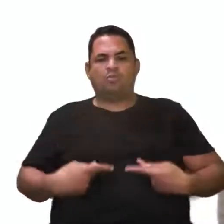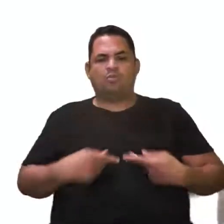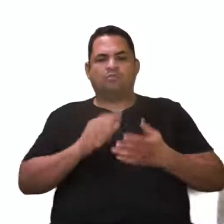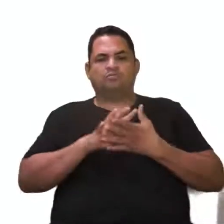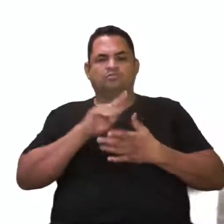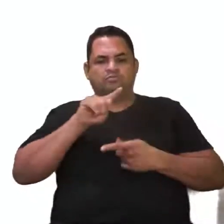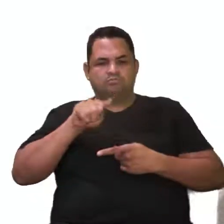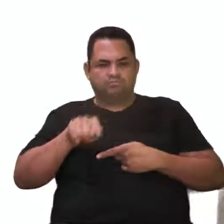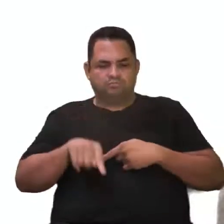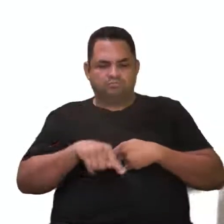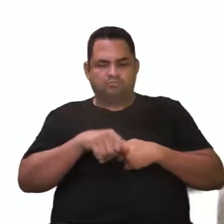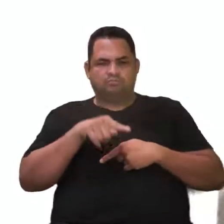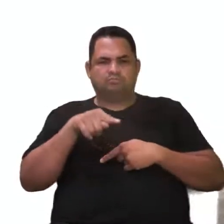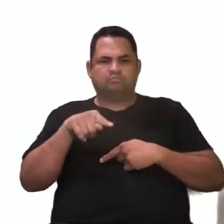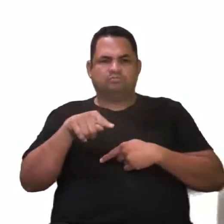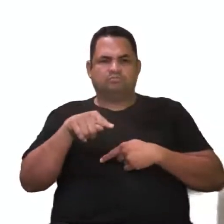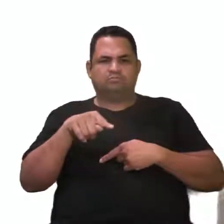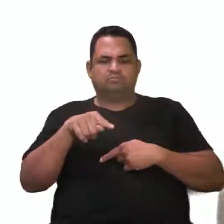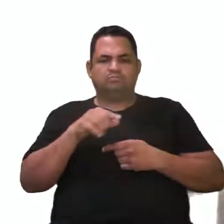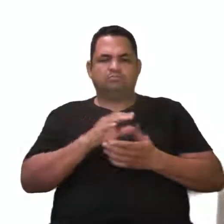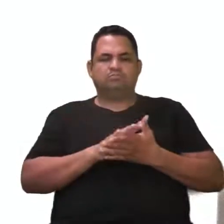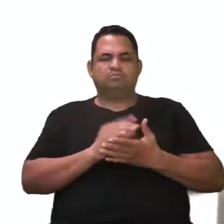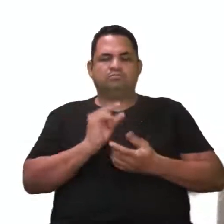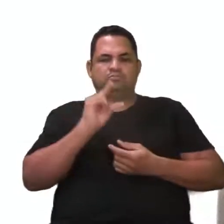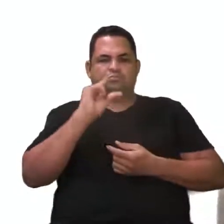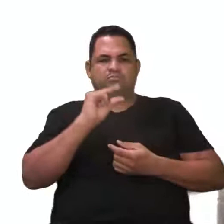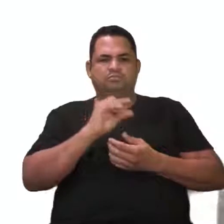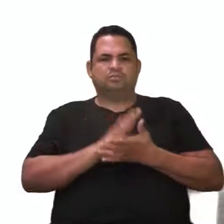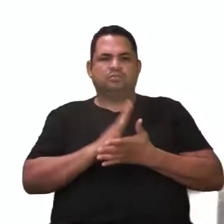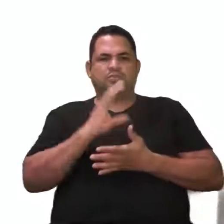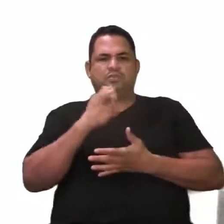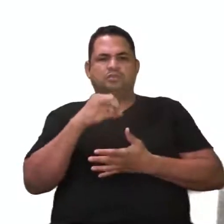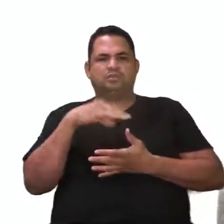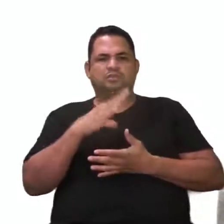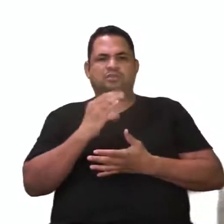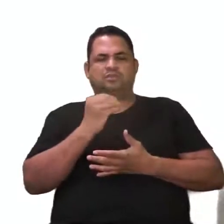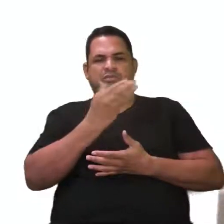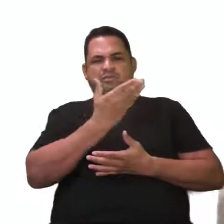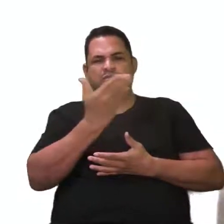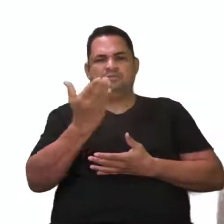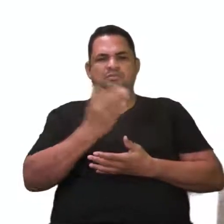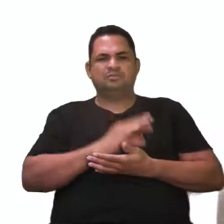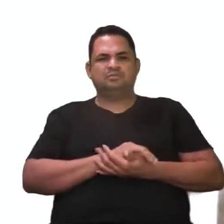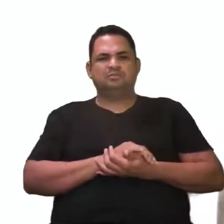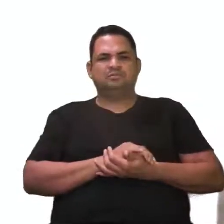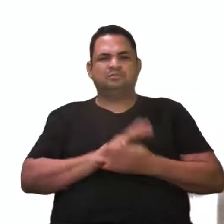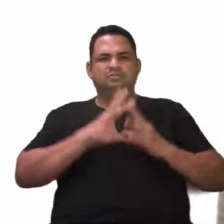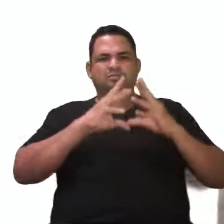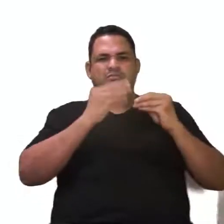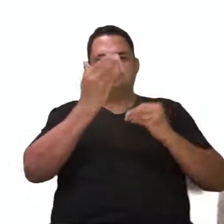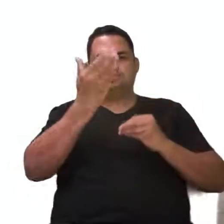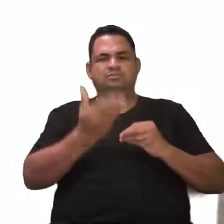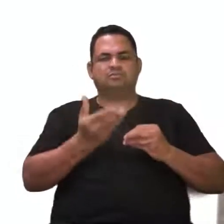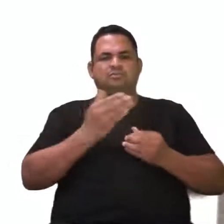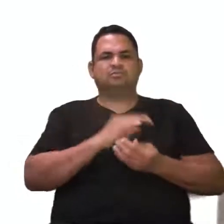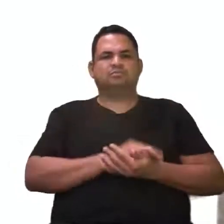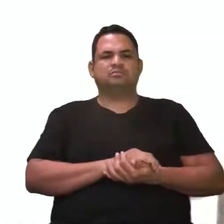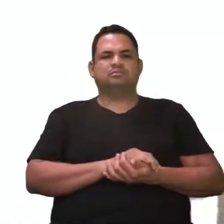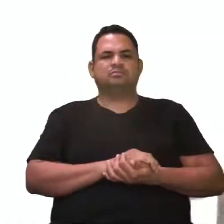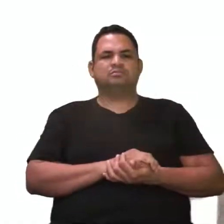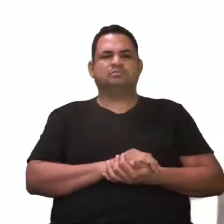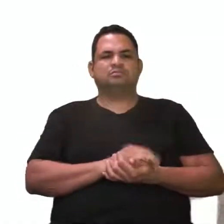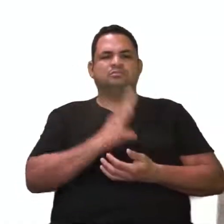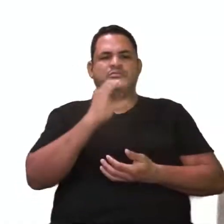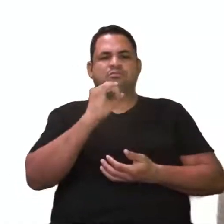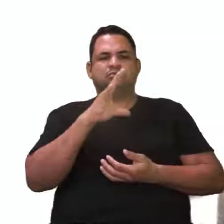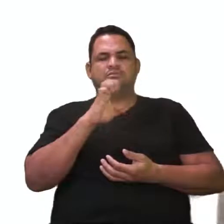um rabinho, parece o rabinho do porco. E olha o tamanho do seco. É tudo isso aqui, ó. Tudo isso aqui é o